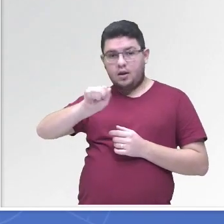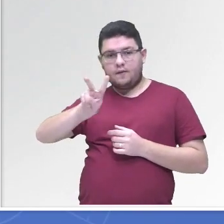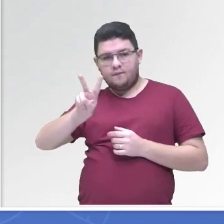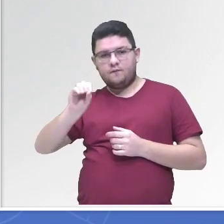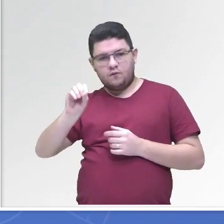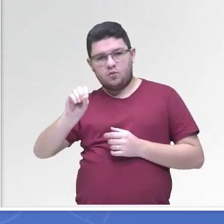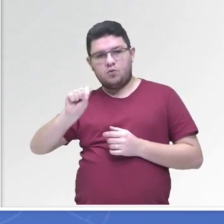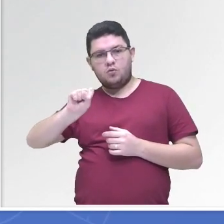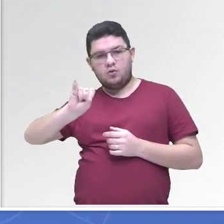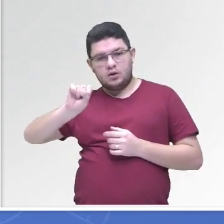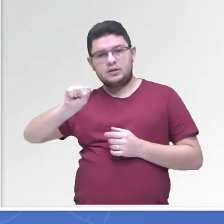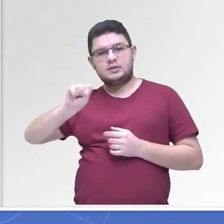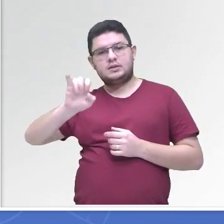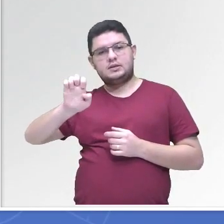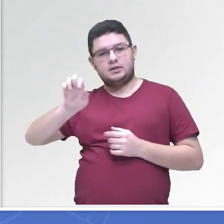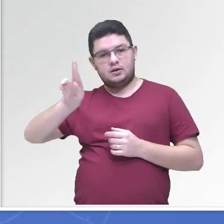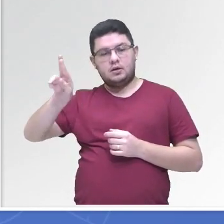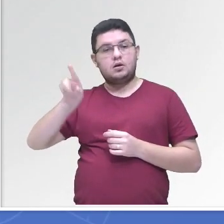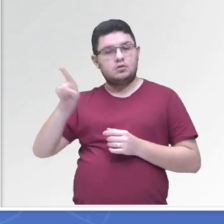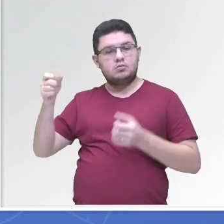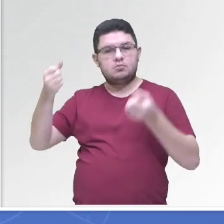contém carbono.